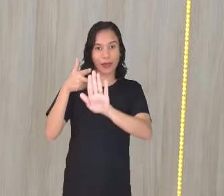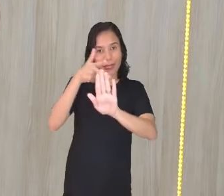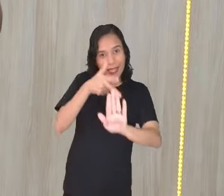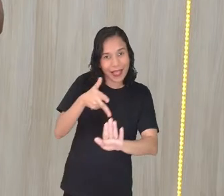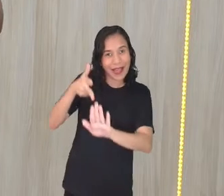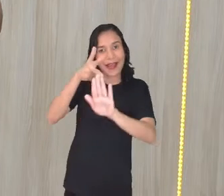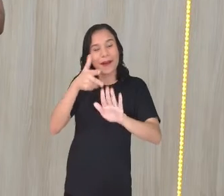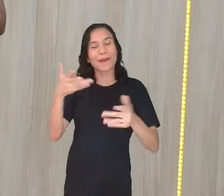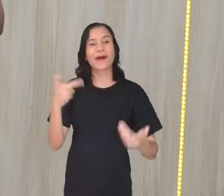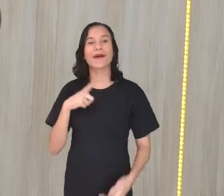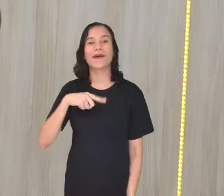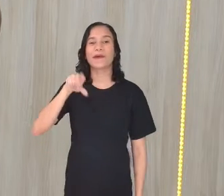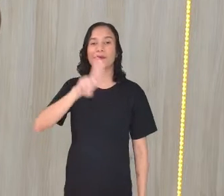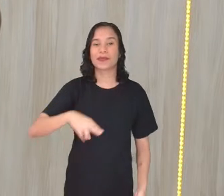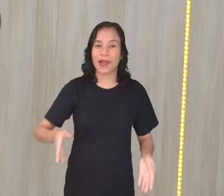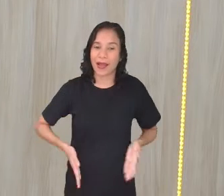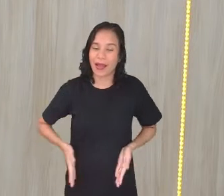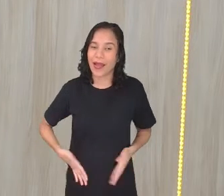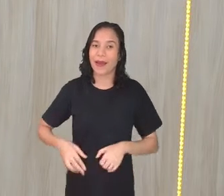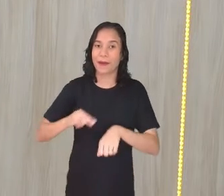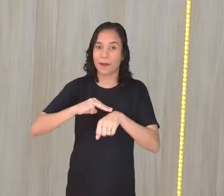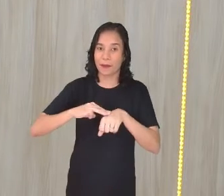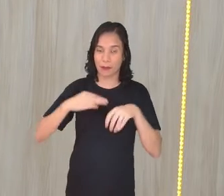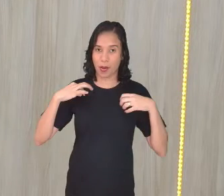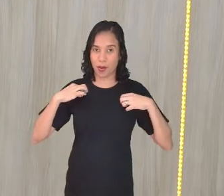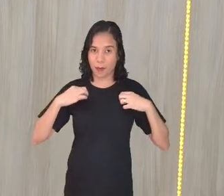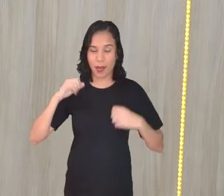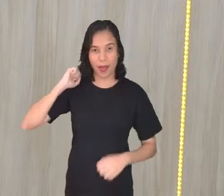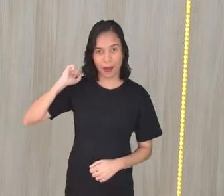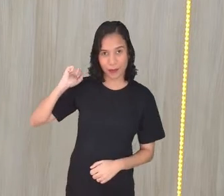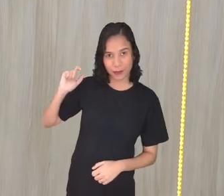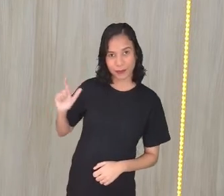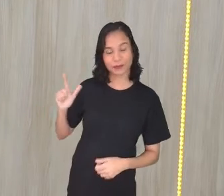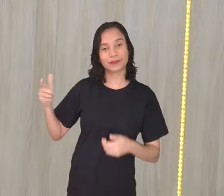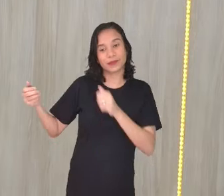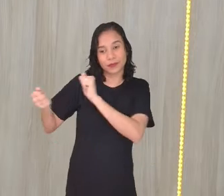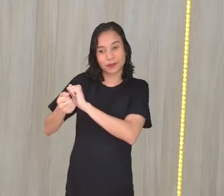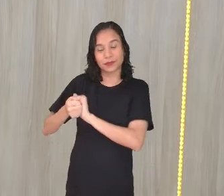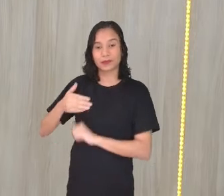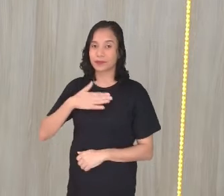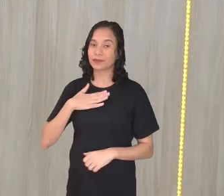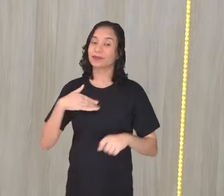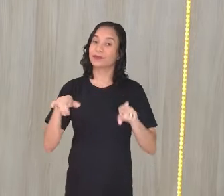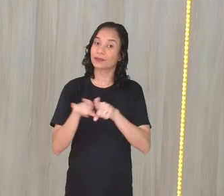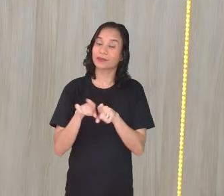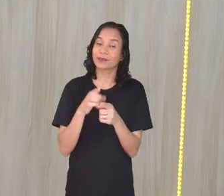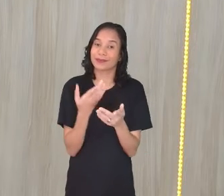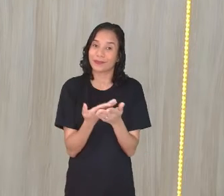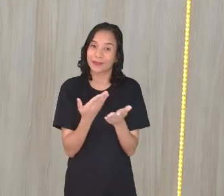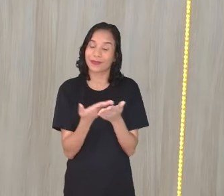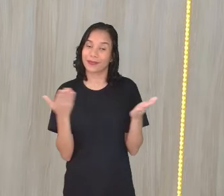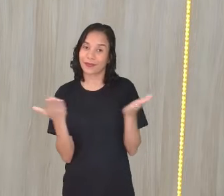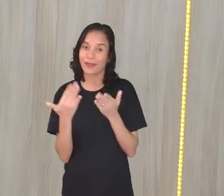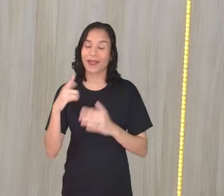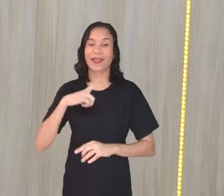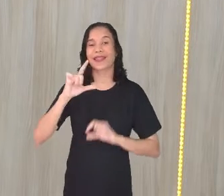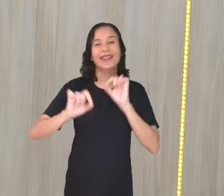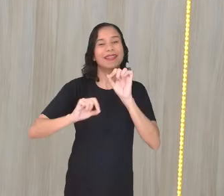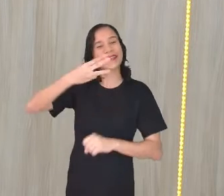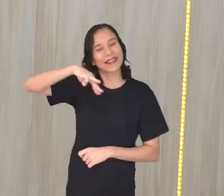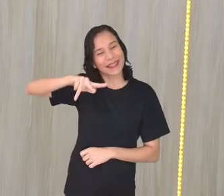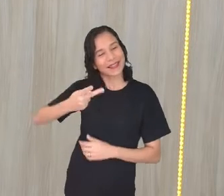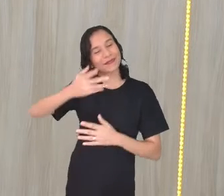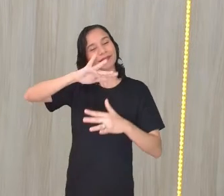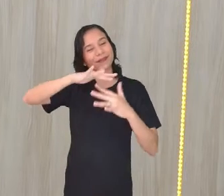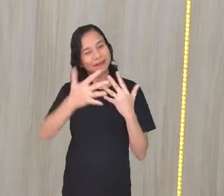hoje e eu visto uma calça marrom e uma blusa azul. Ao meu lado aqui, me acompanhando na aula de hoje, eu tenho Helena,